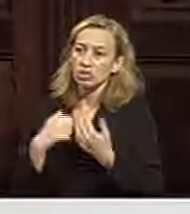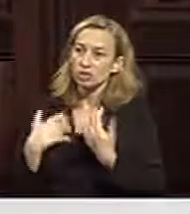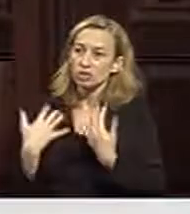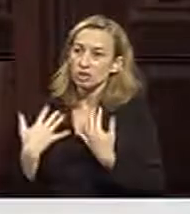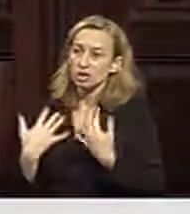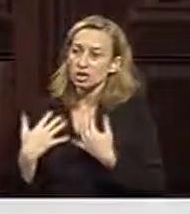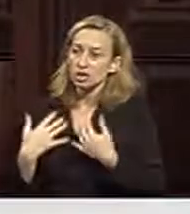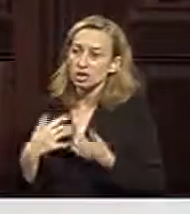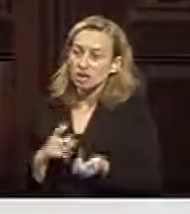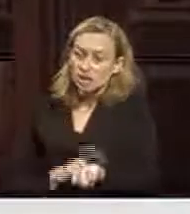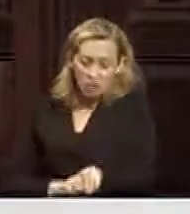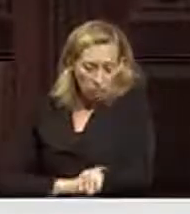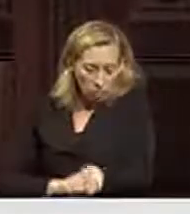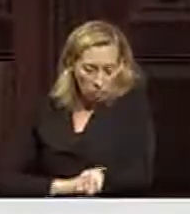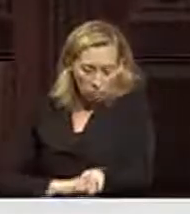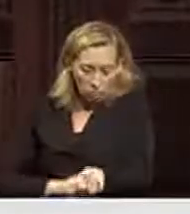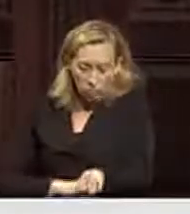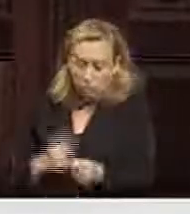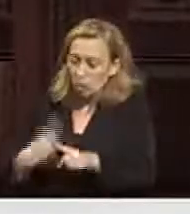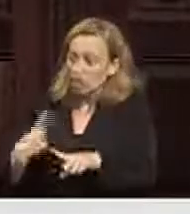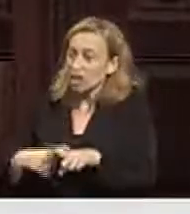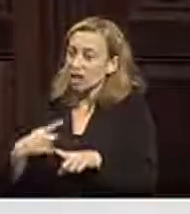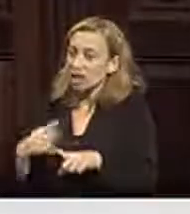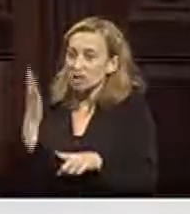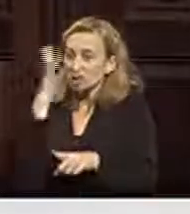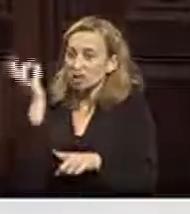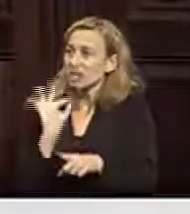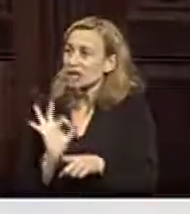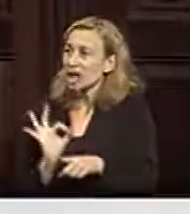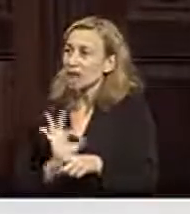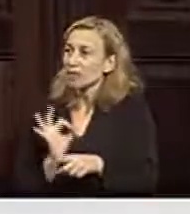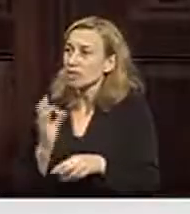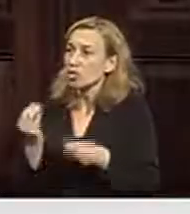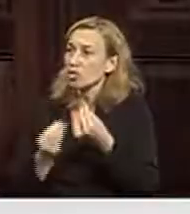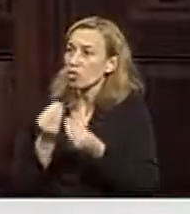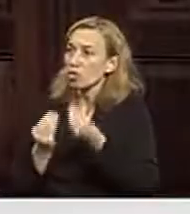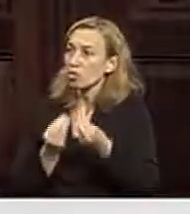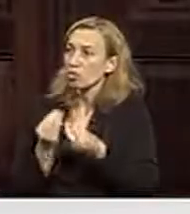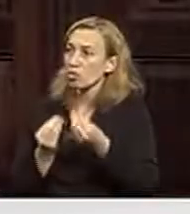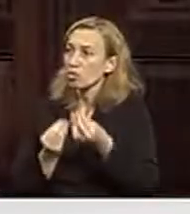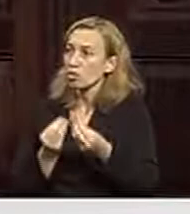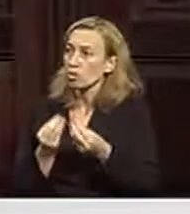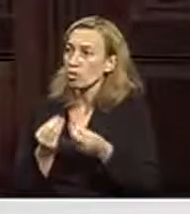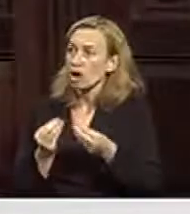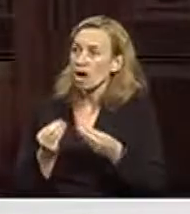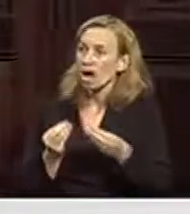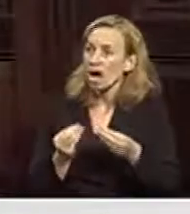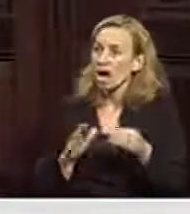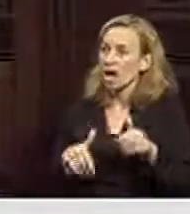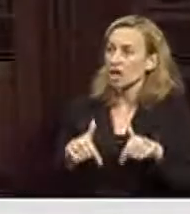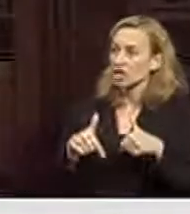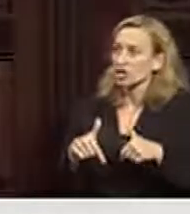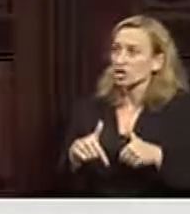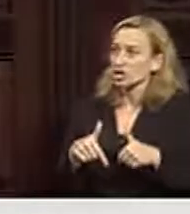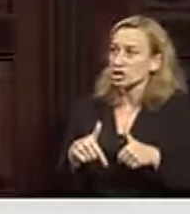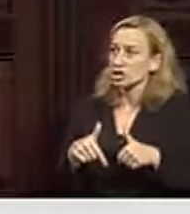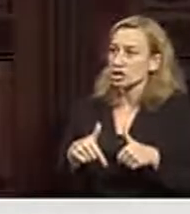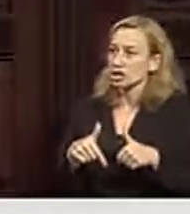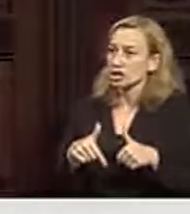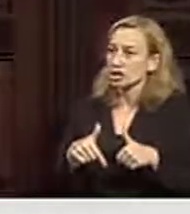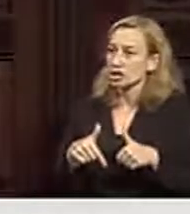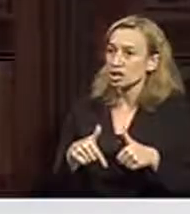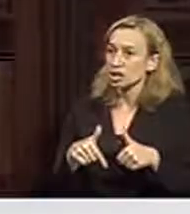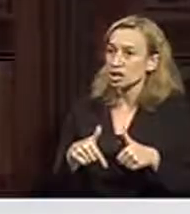porque nem ao menos sabem como começar a lidar com isso. É óbvio que associações foram